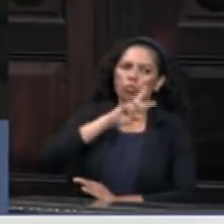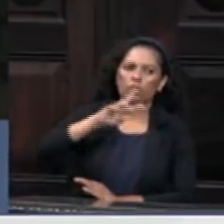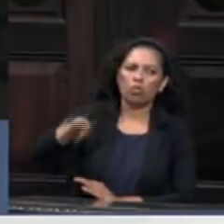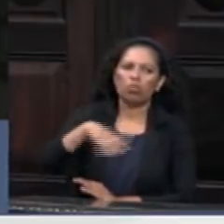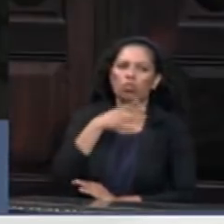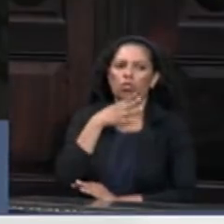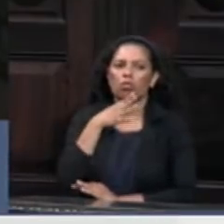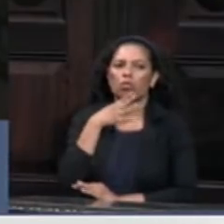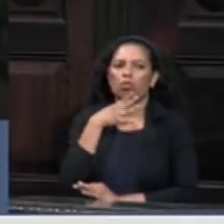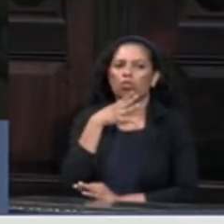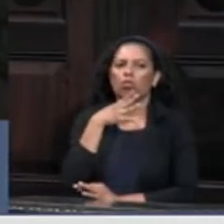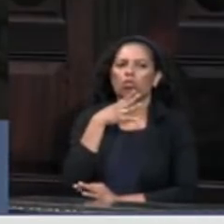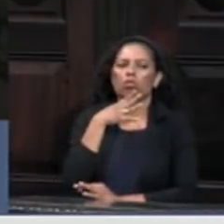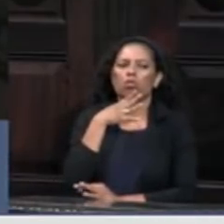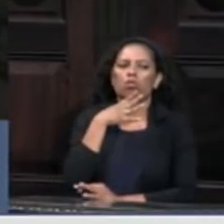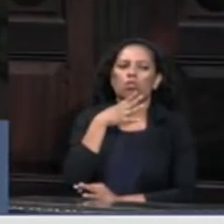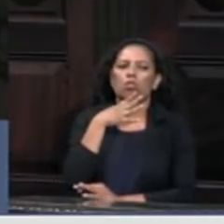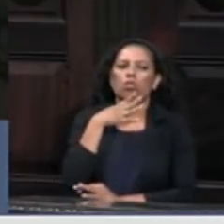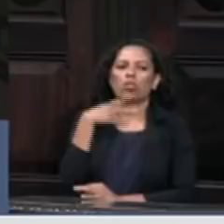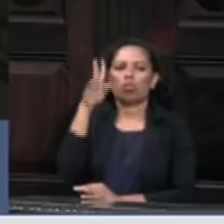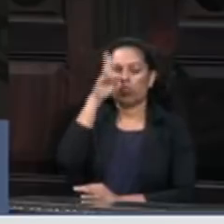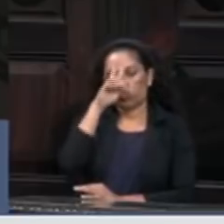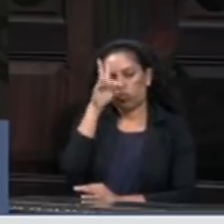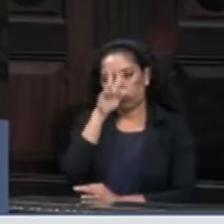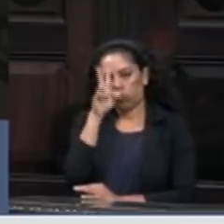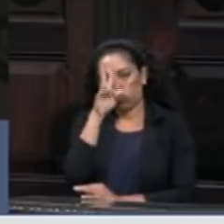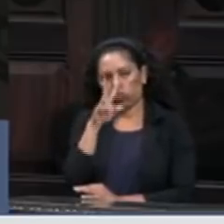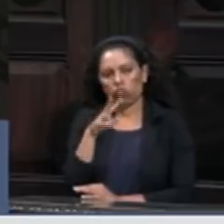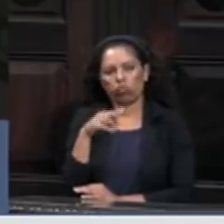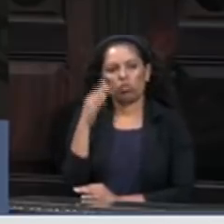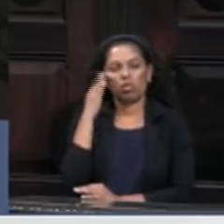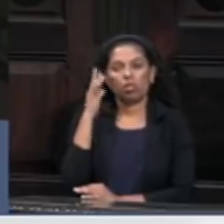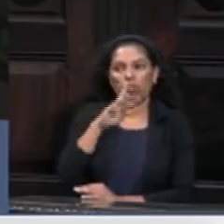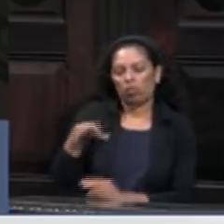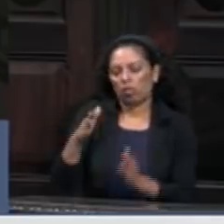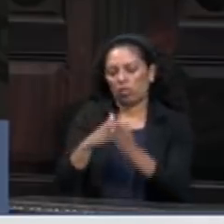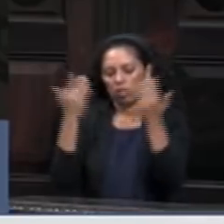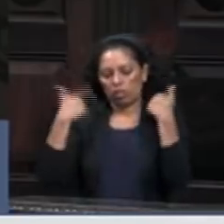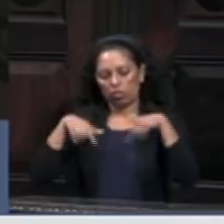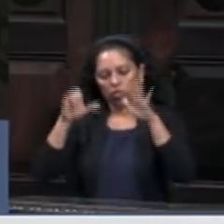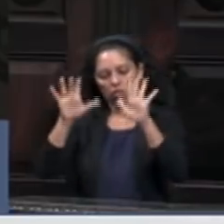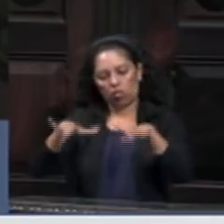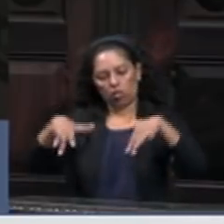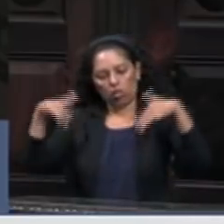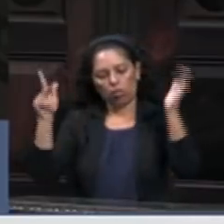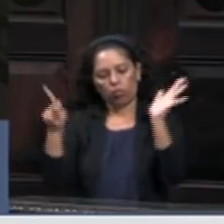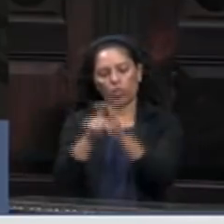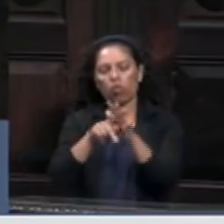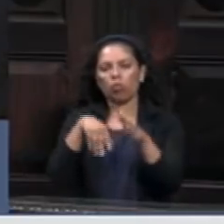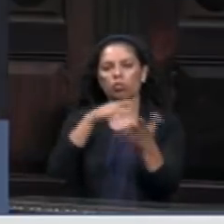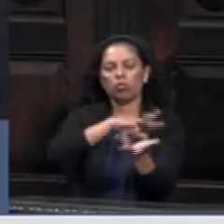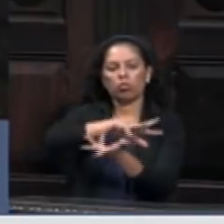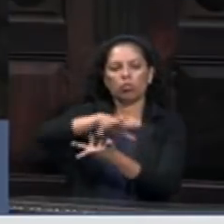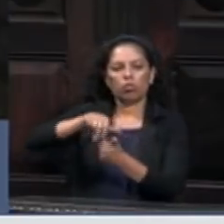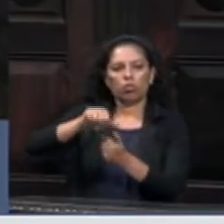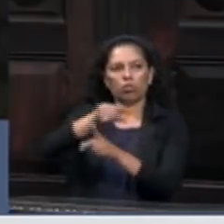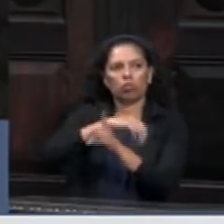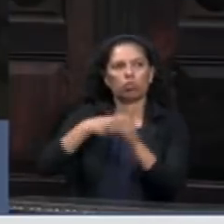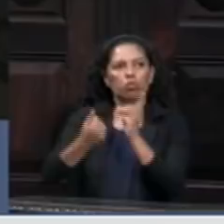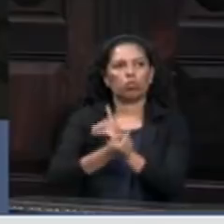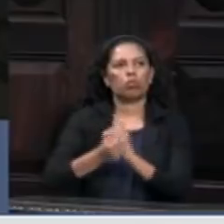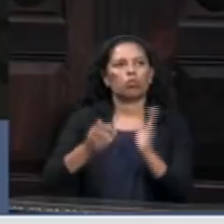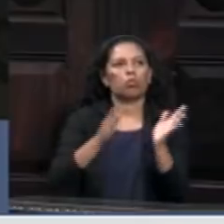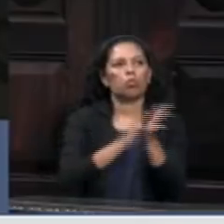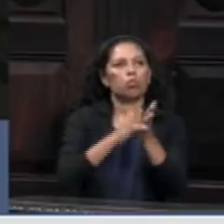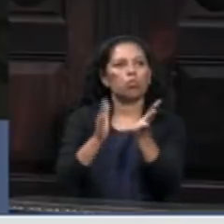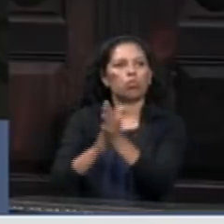do Parlamento Juvenil e para conhecer a história e para mostrar que essa casa é acima de tudo deles. Parabéns, obrigado a todos vocês